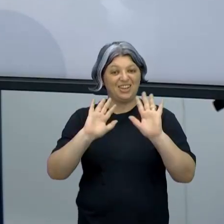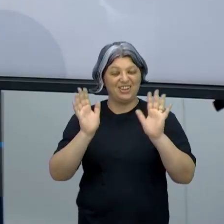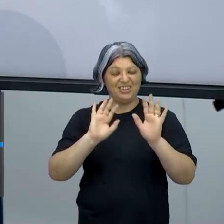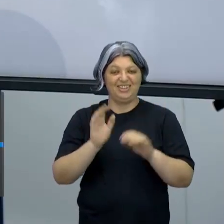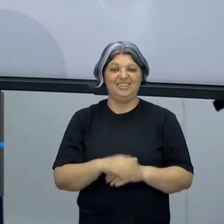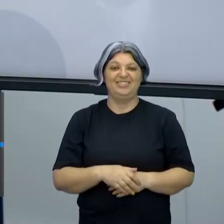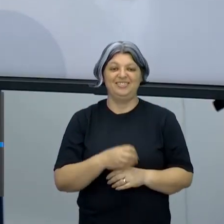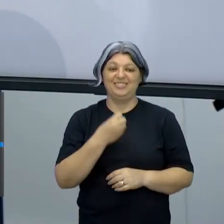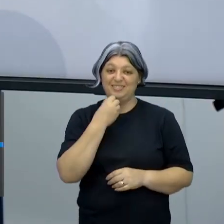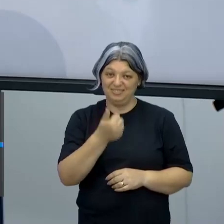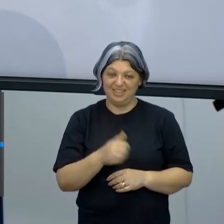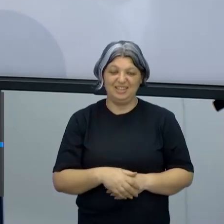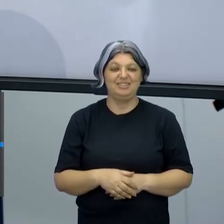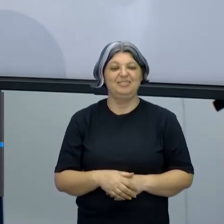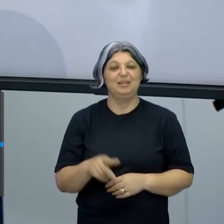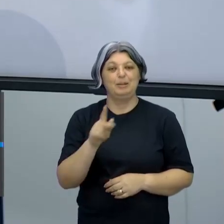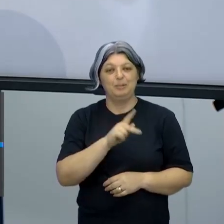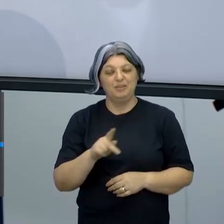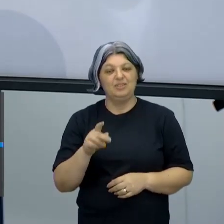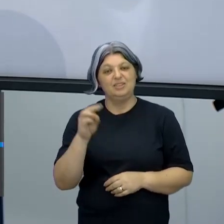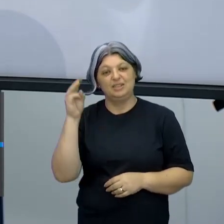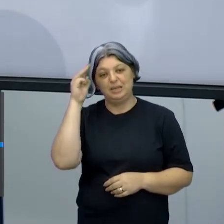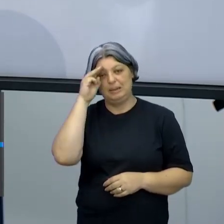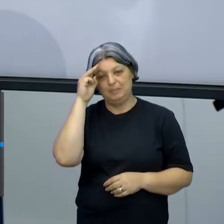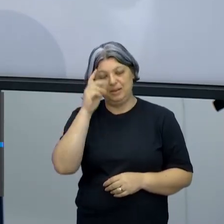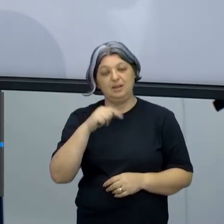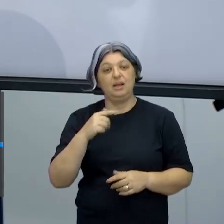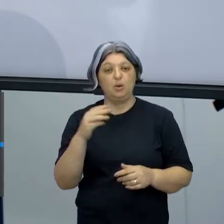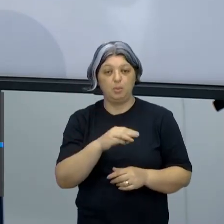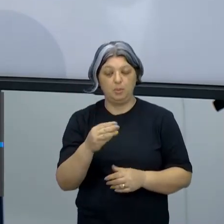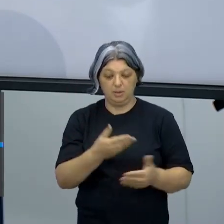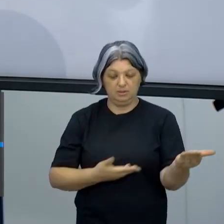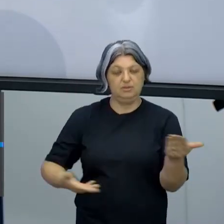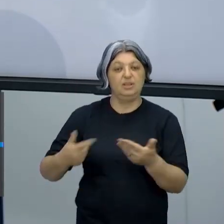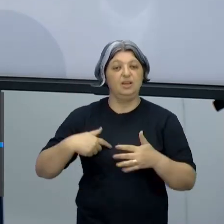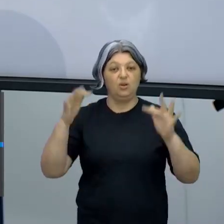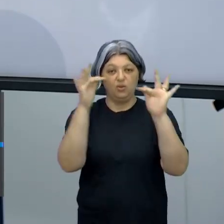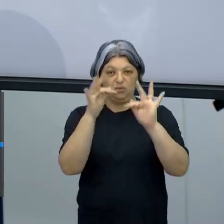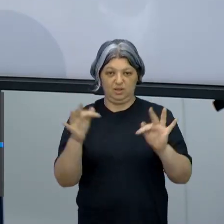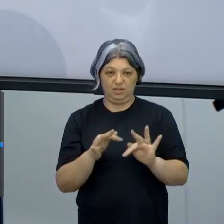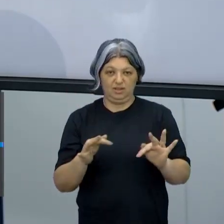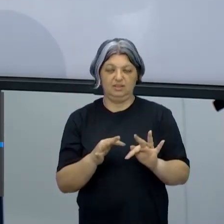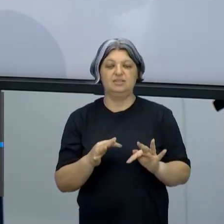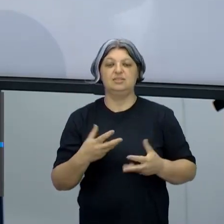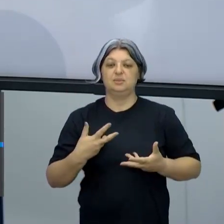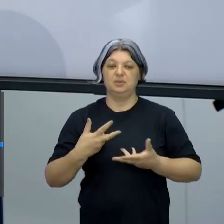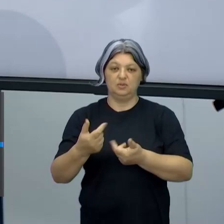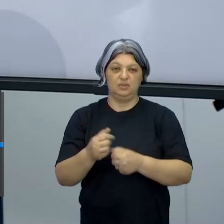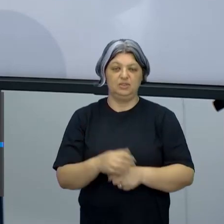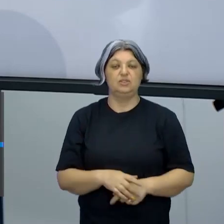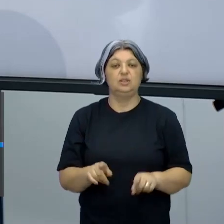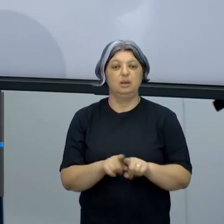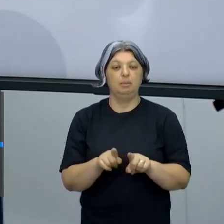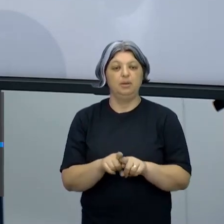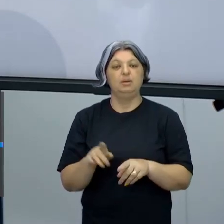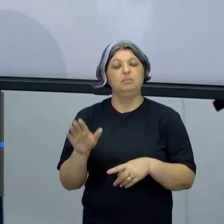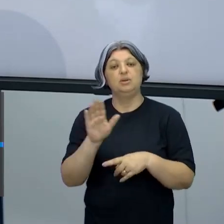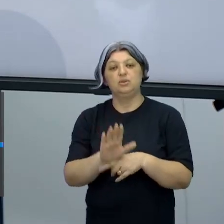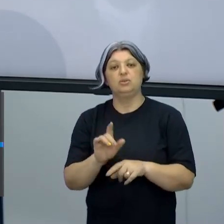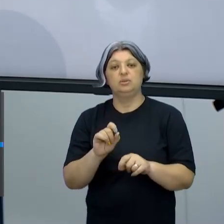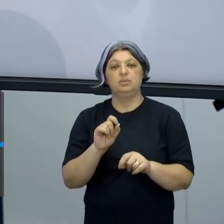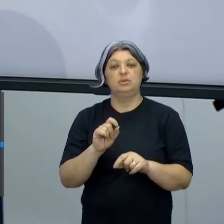Olá, Promara! Sejam muito bem-vindos a esse momento de troca. Estou muito feliz aqui pelo convite para contribuir um pouquinho mais